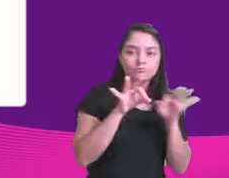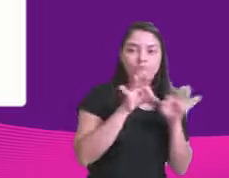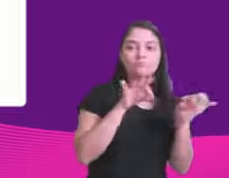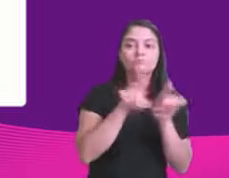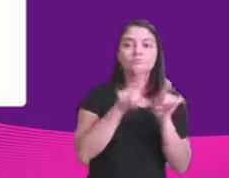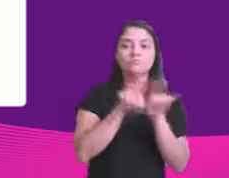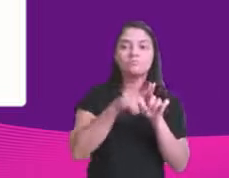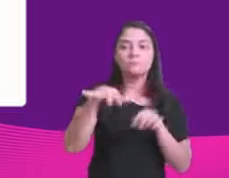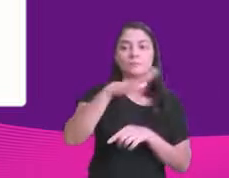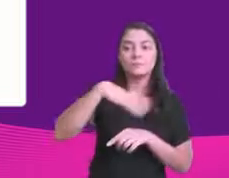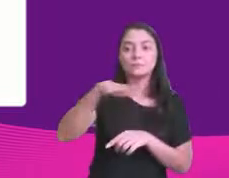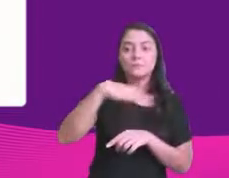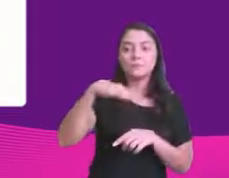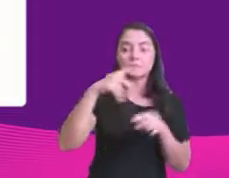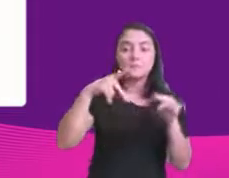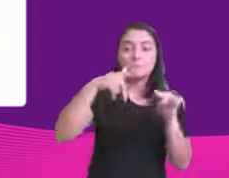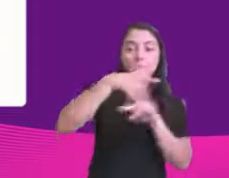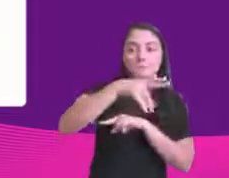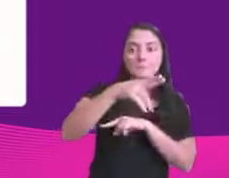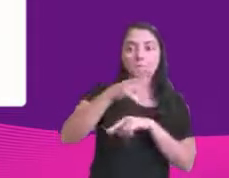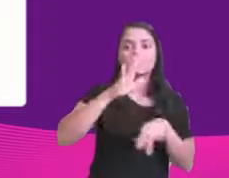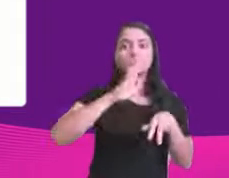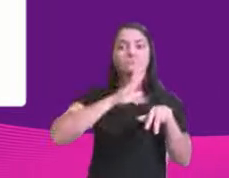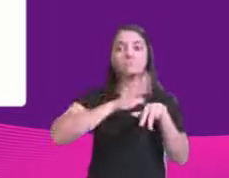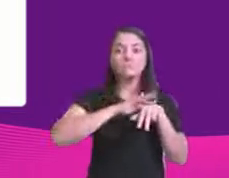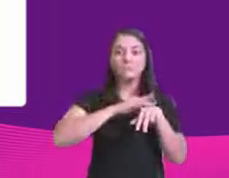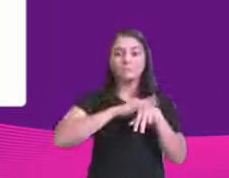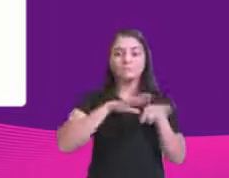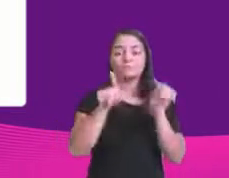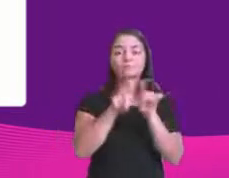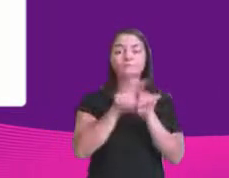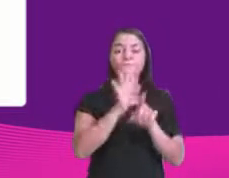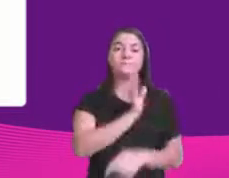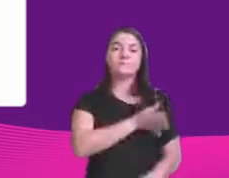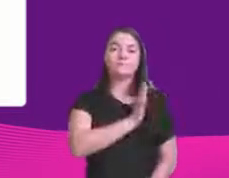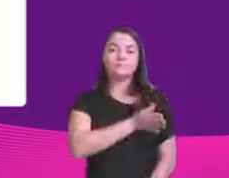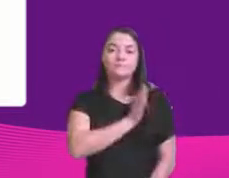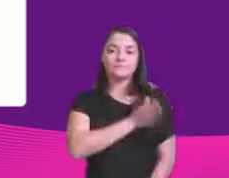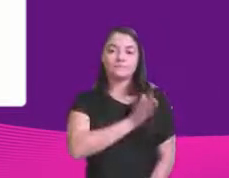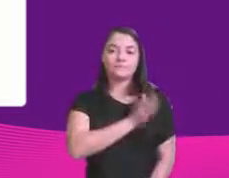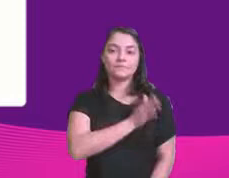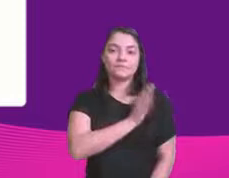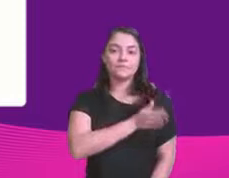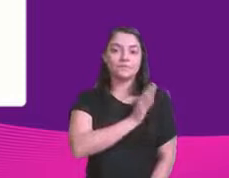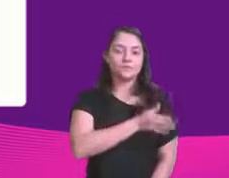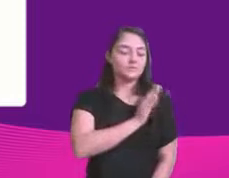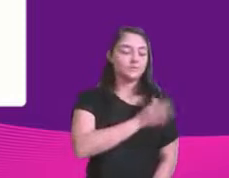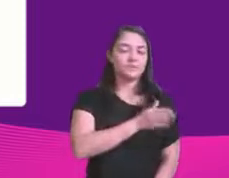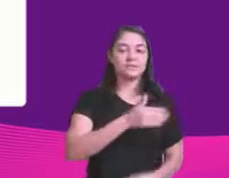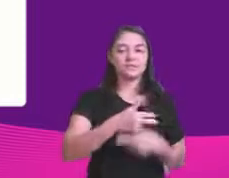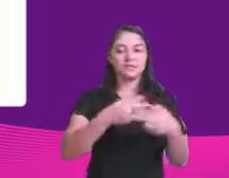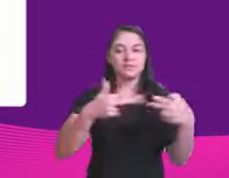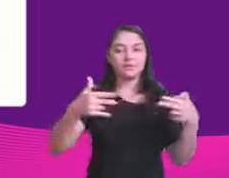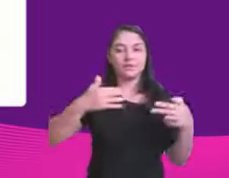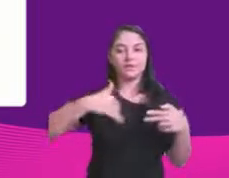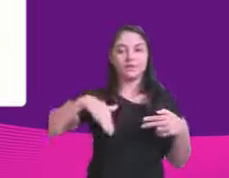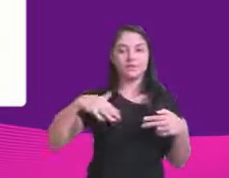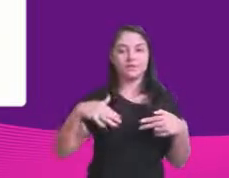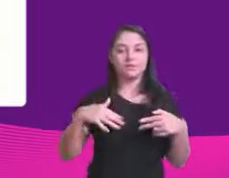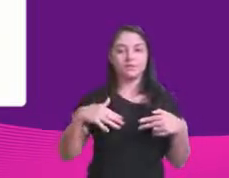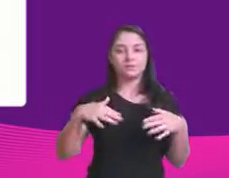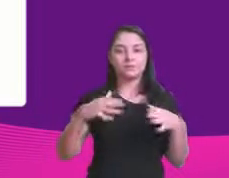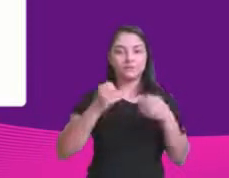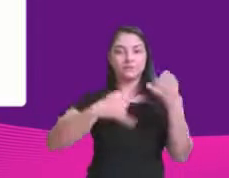monitorização invasiva do paciente, com índice cardíaco, temperatura importante, e no final da cirurgia a gente sempre tenta utilizar